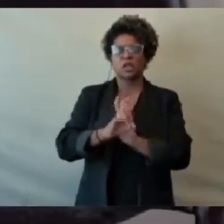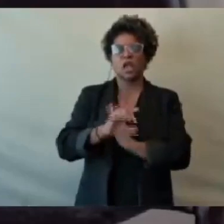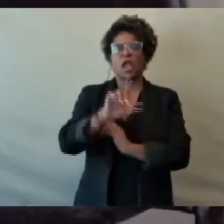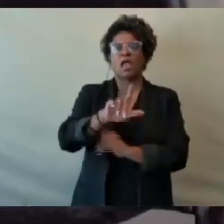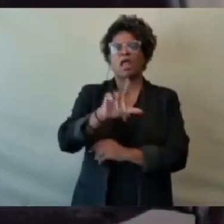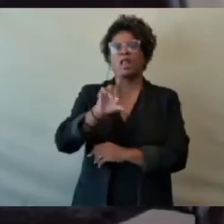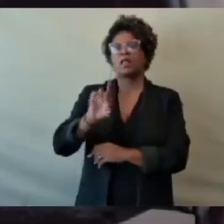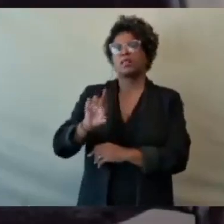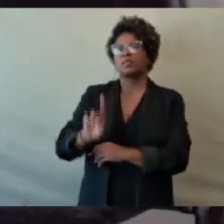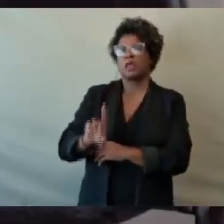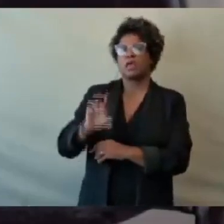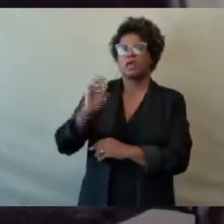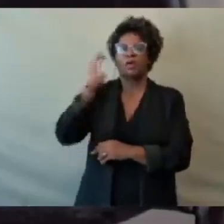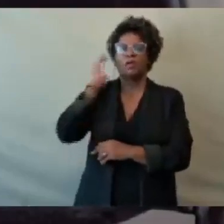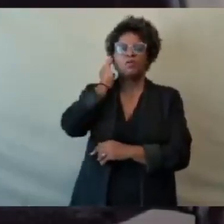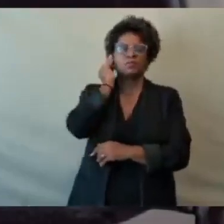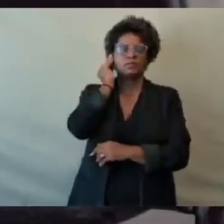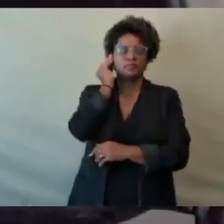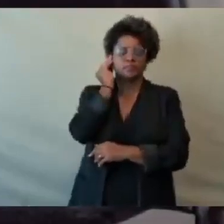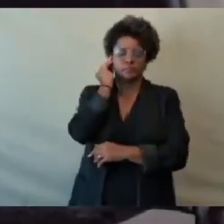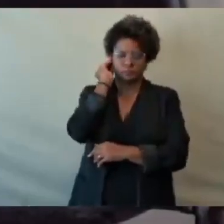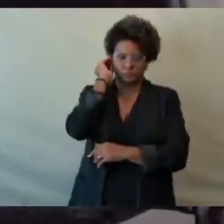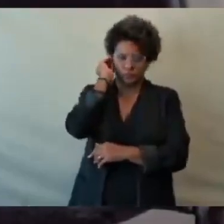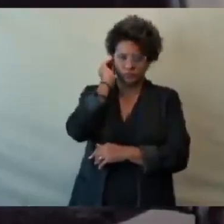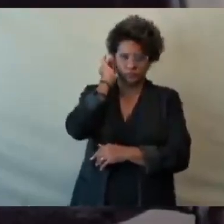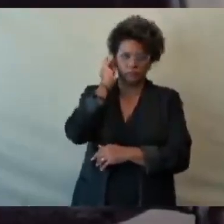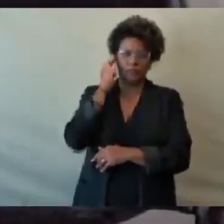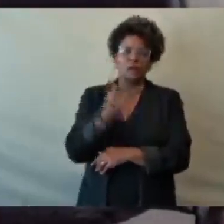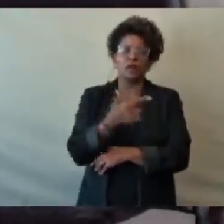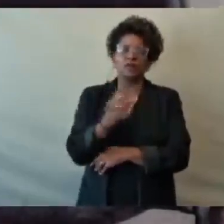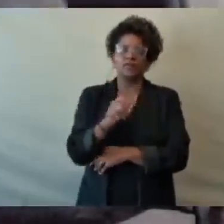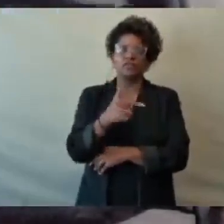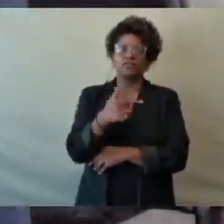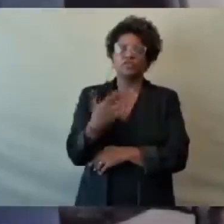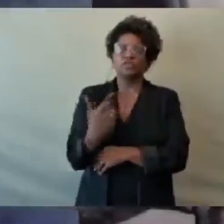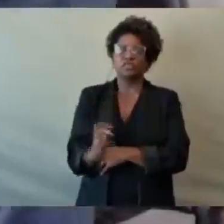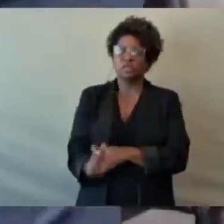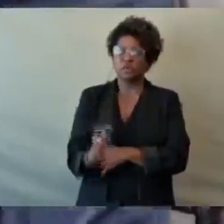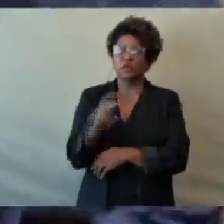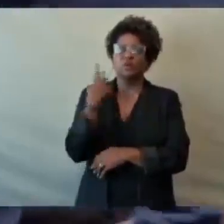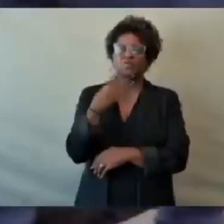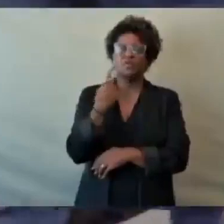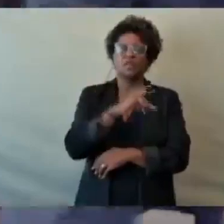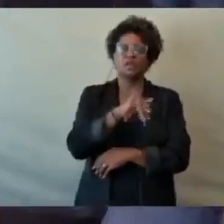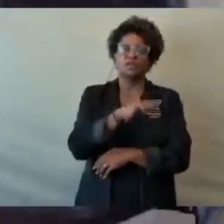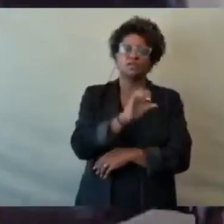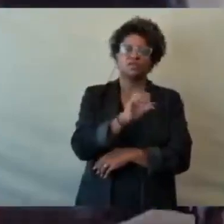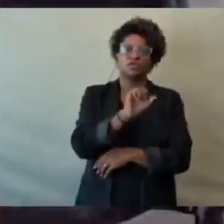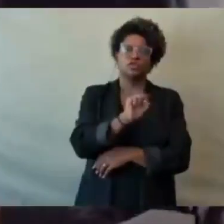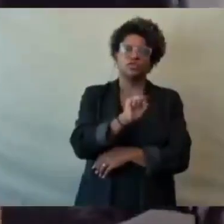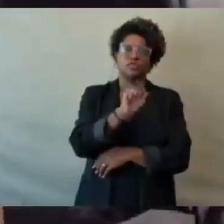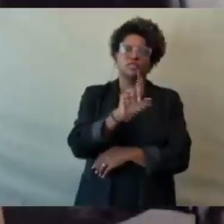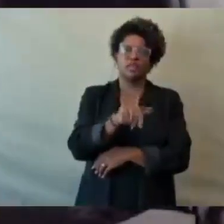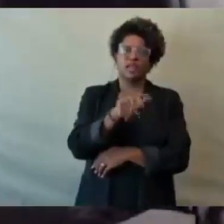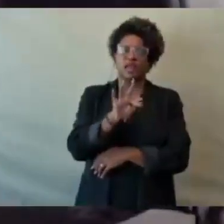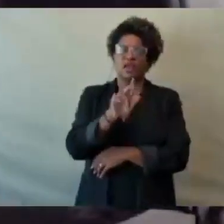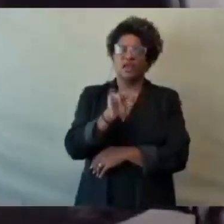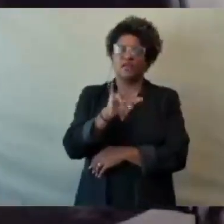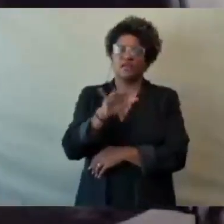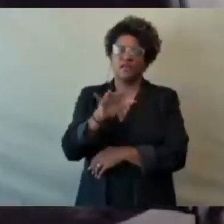vereador José Ferreira. Agora nós vamos retornar aqui à audiência pública. Eu quero muito agradecer